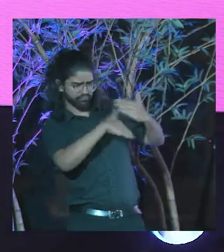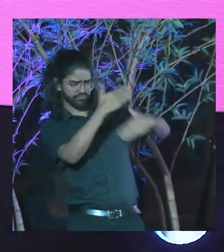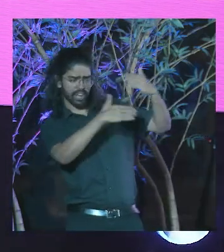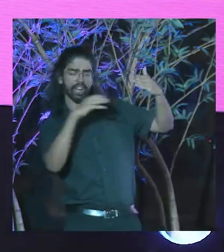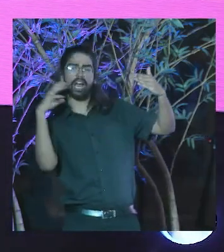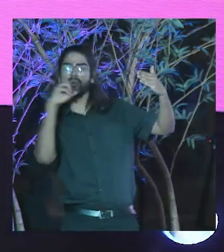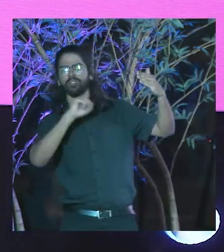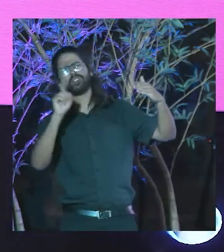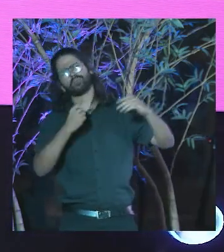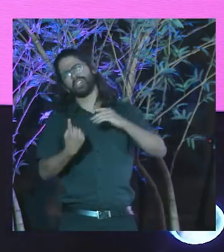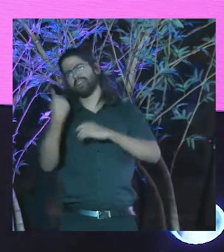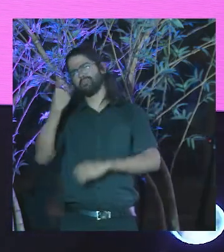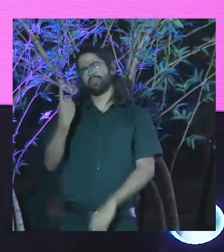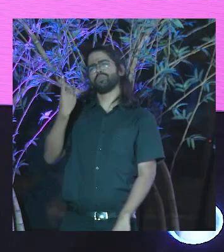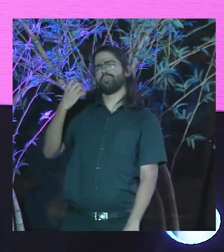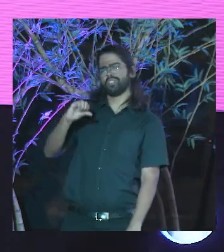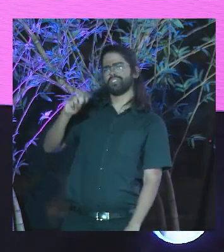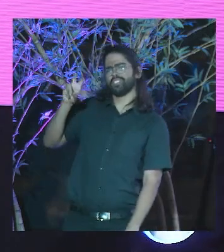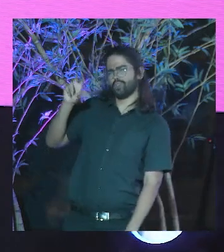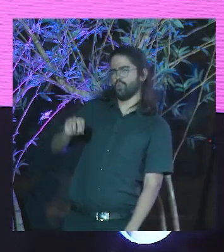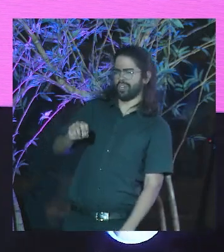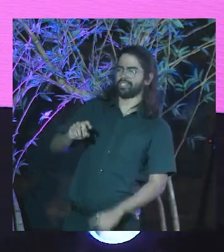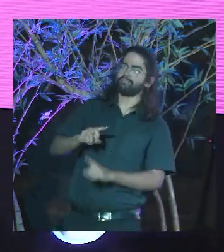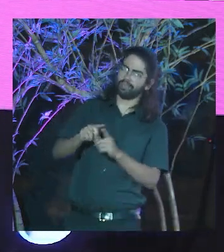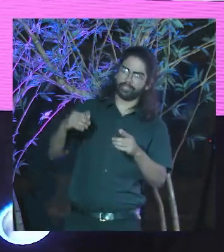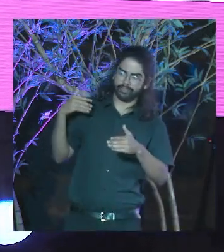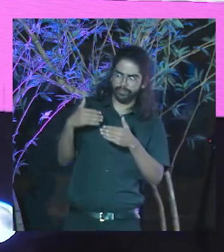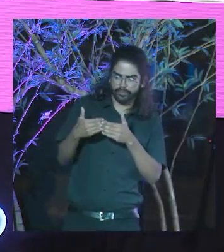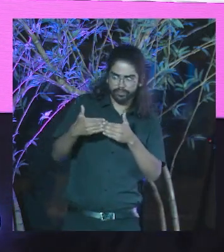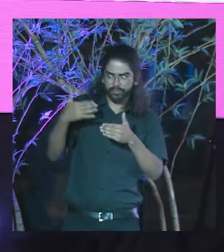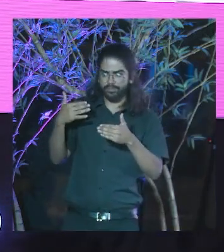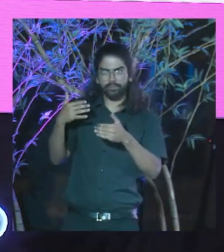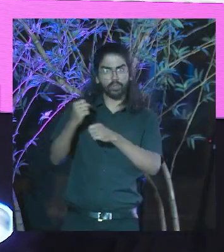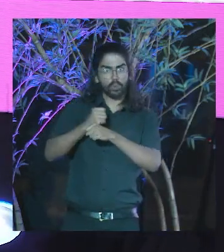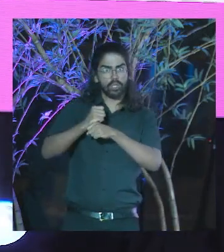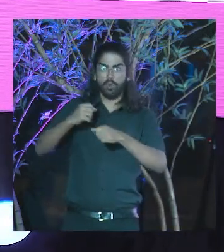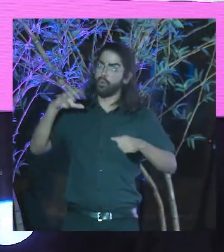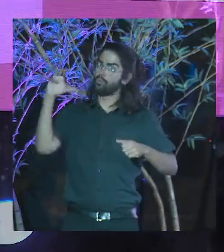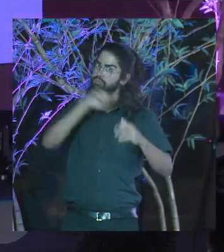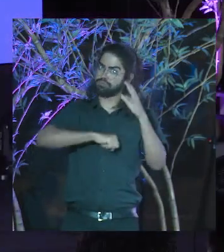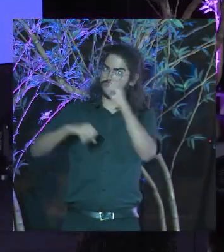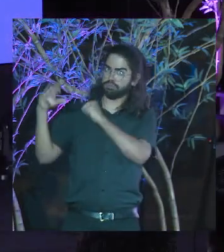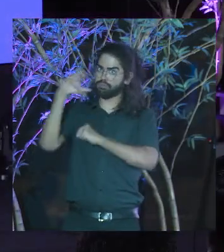porque ela surgiu em 1950, mas que a gente teve nos últimos anos como rápida.